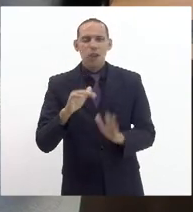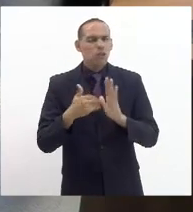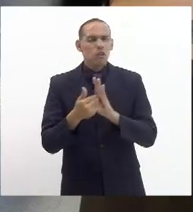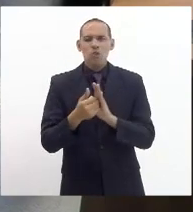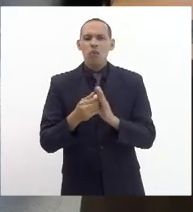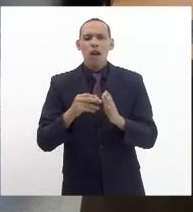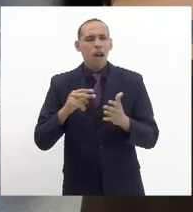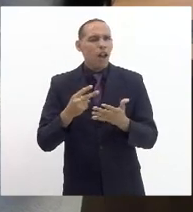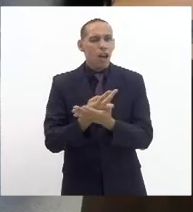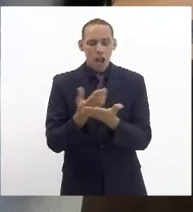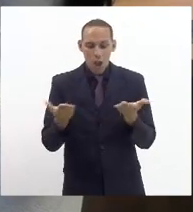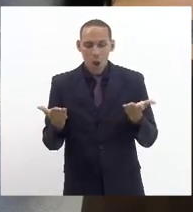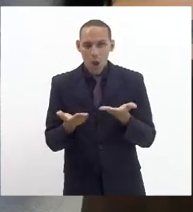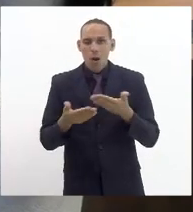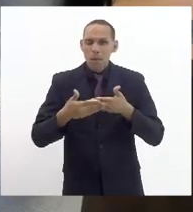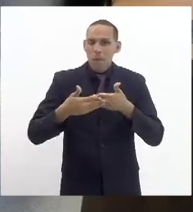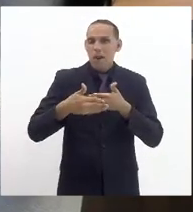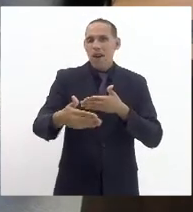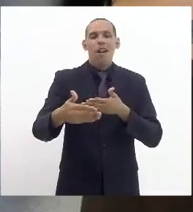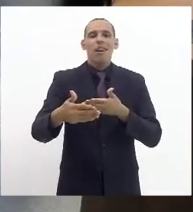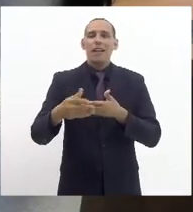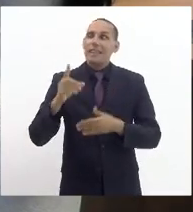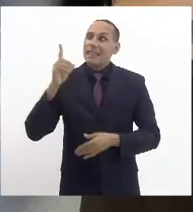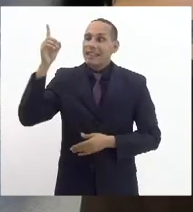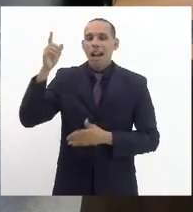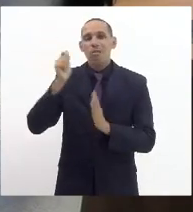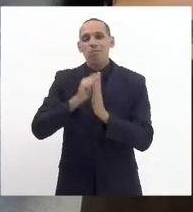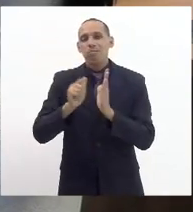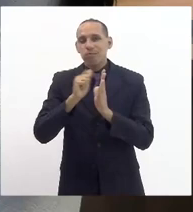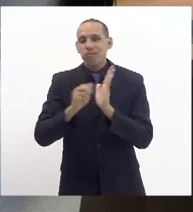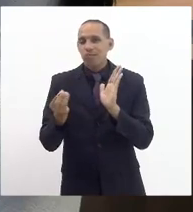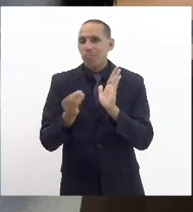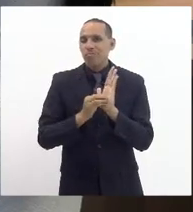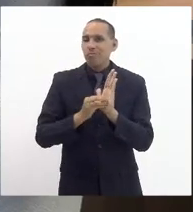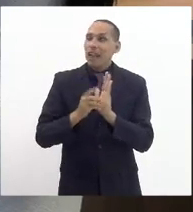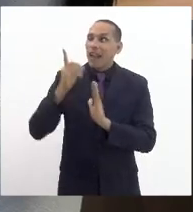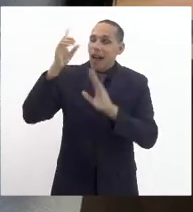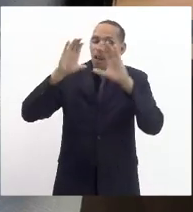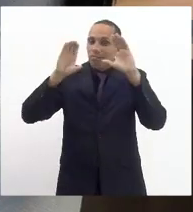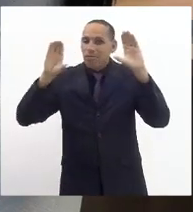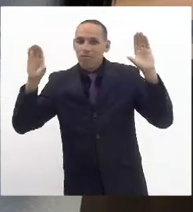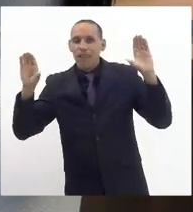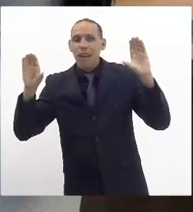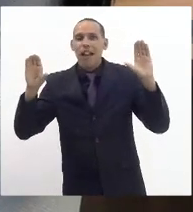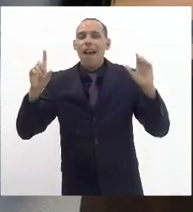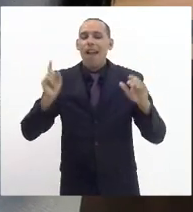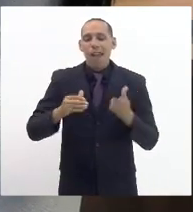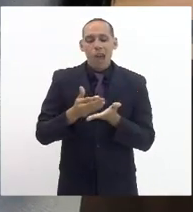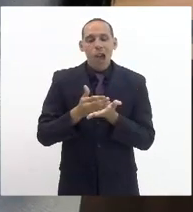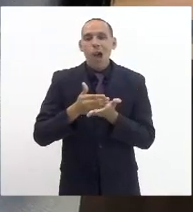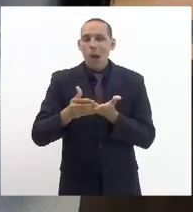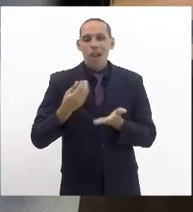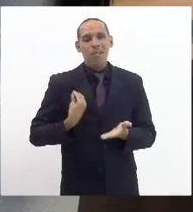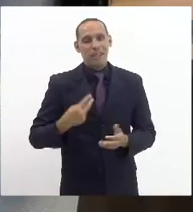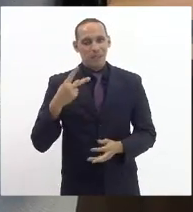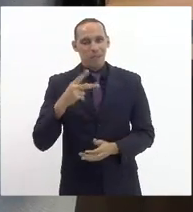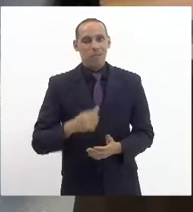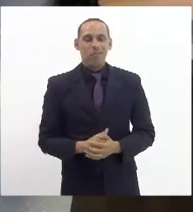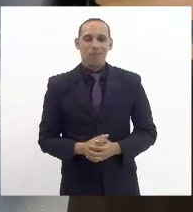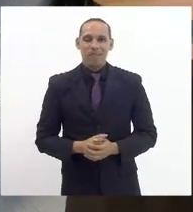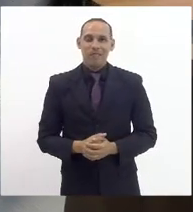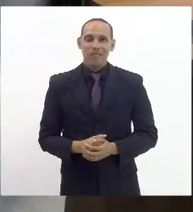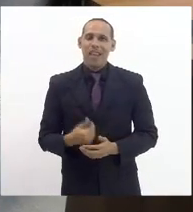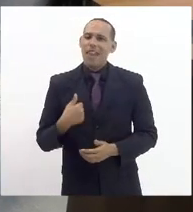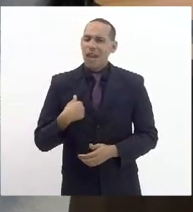no dia de hoje, tenha certeza que Deus escreveu isso nos céus. Isso é só um pequeno começo para a sua vida, tá?